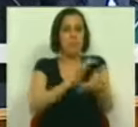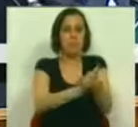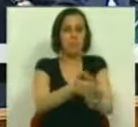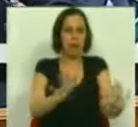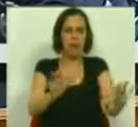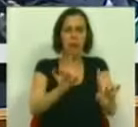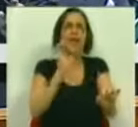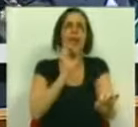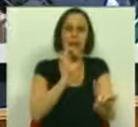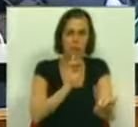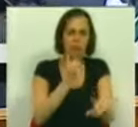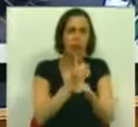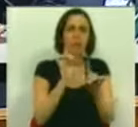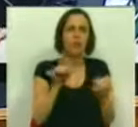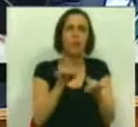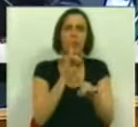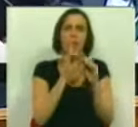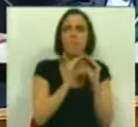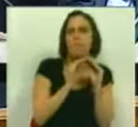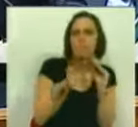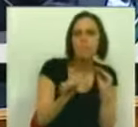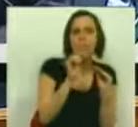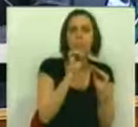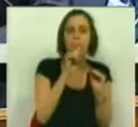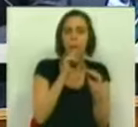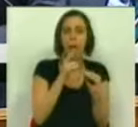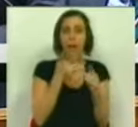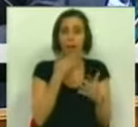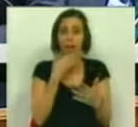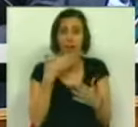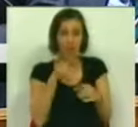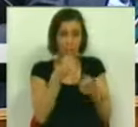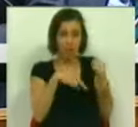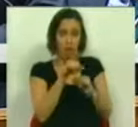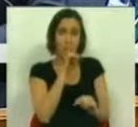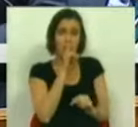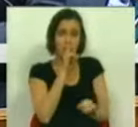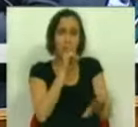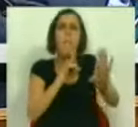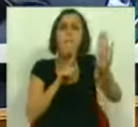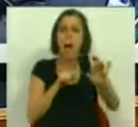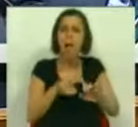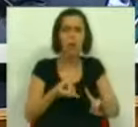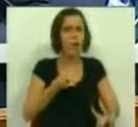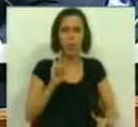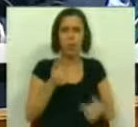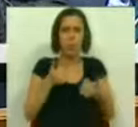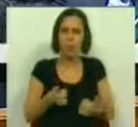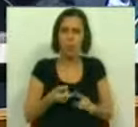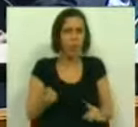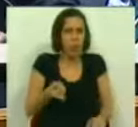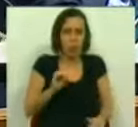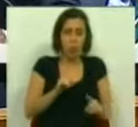convosco. Não é importante porque este silêncio poderá ser muito conveniente para Vossas Excelências, mas não é nada